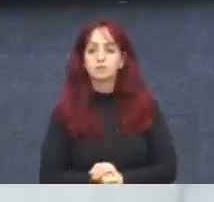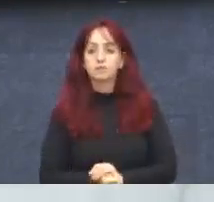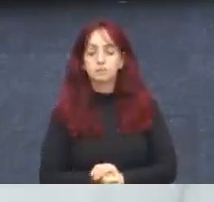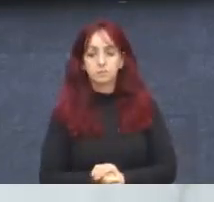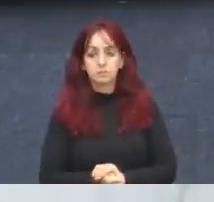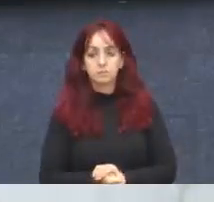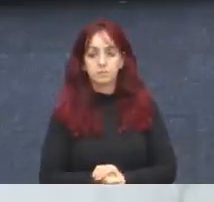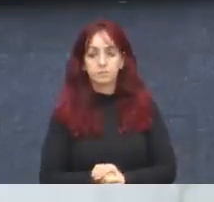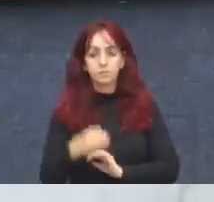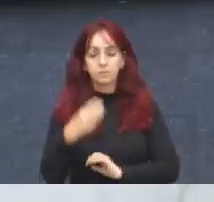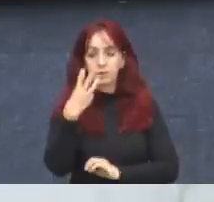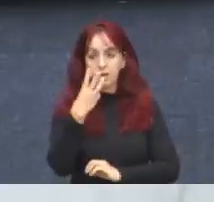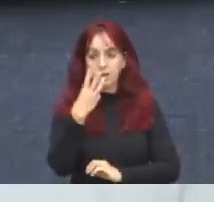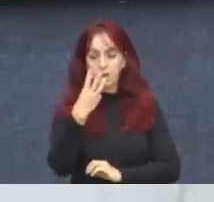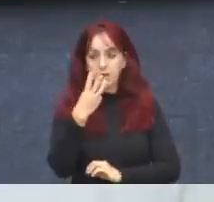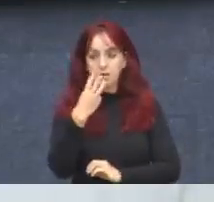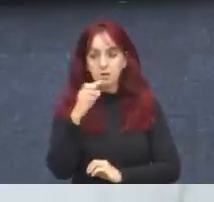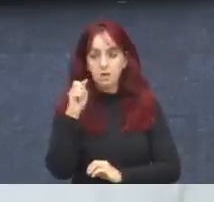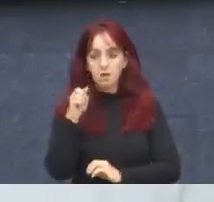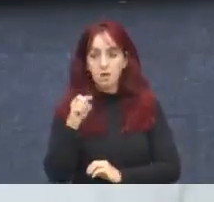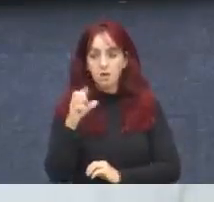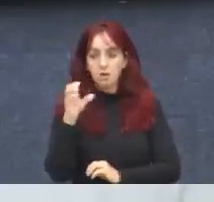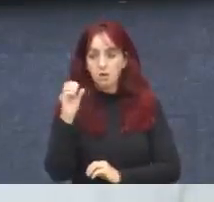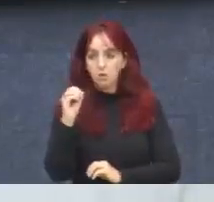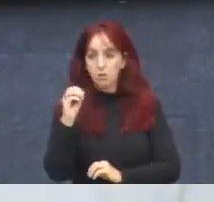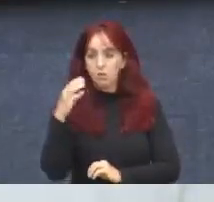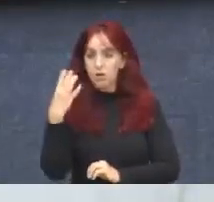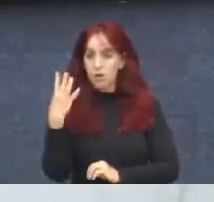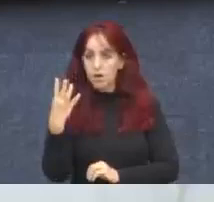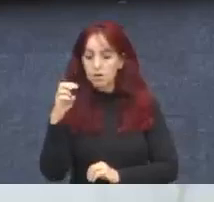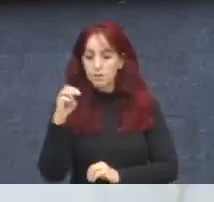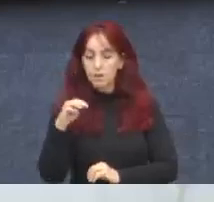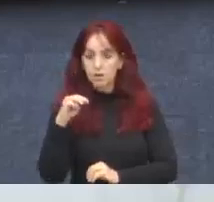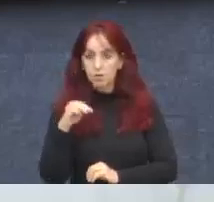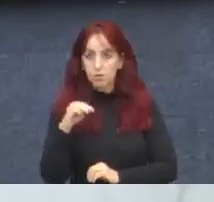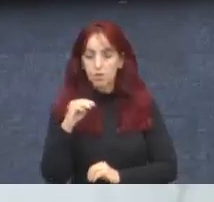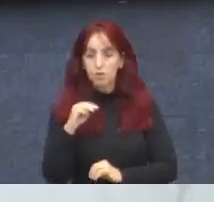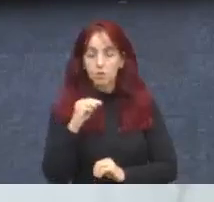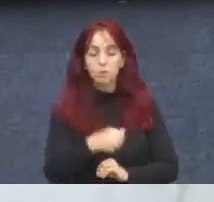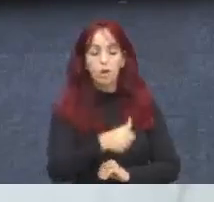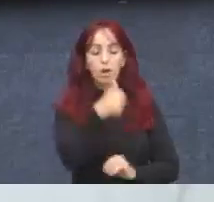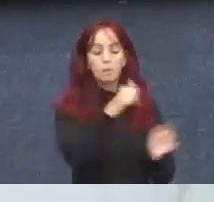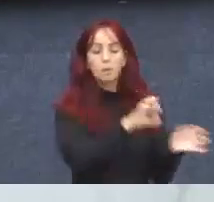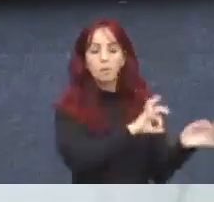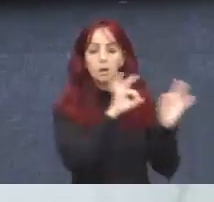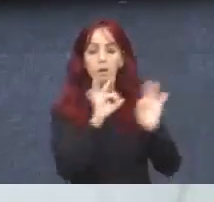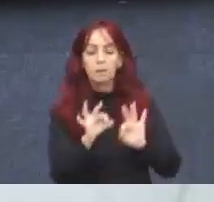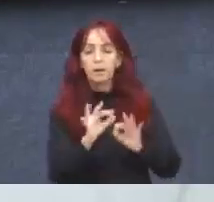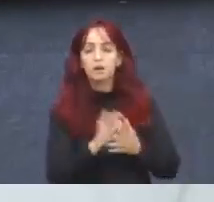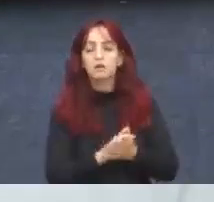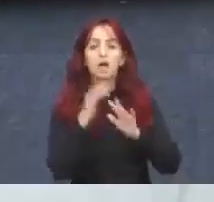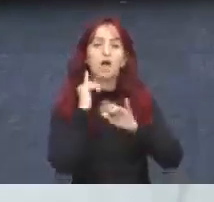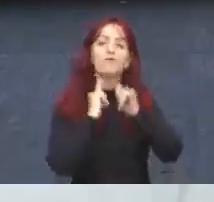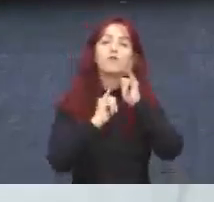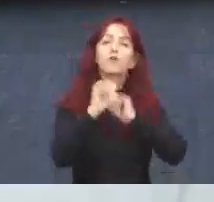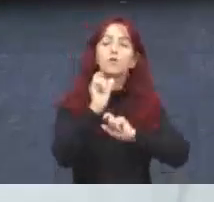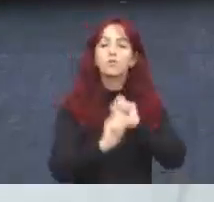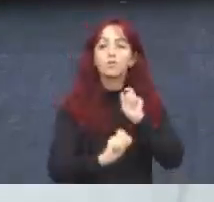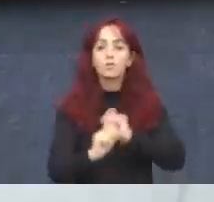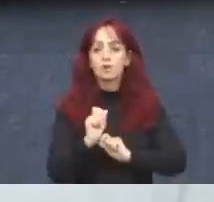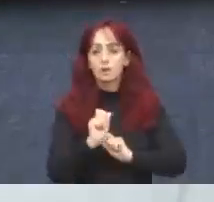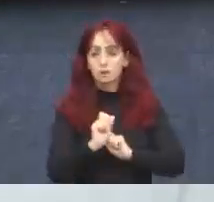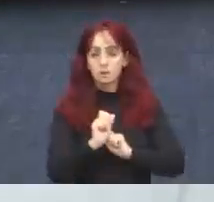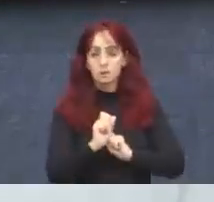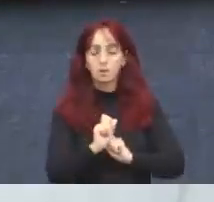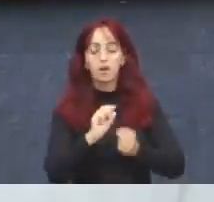Às 15 horas e 4 minutos, nós passaremos a primeira parte da ordem do dia. Informes.